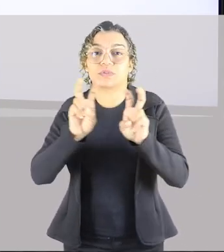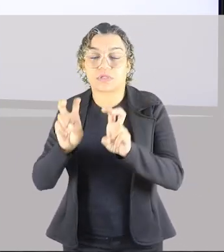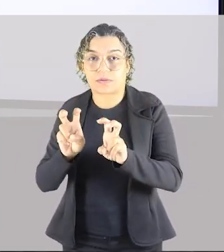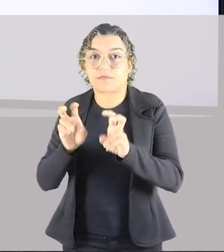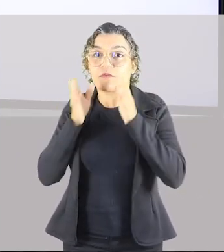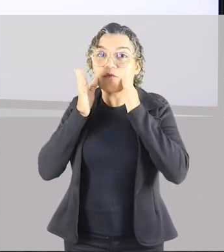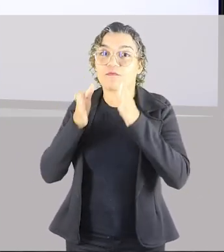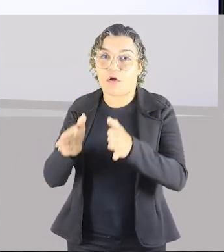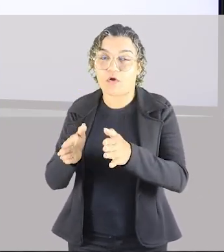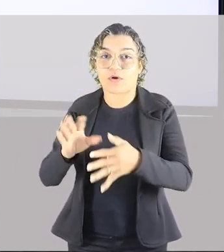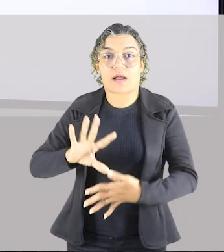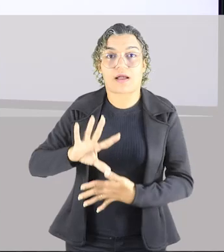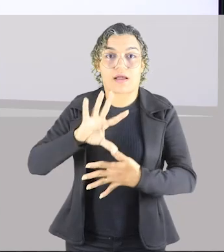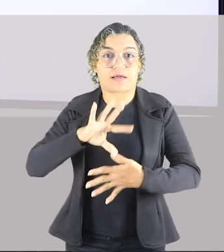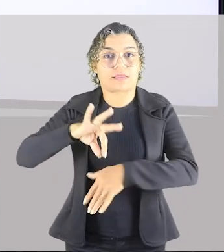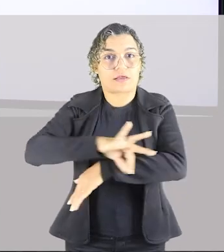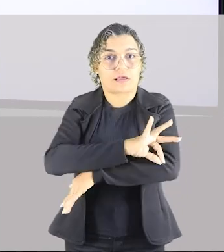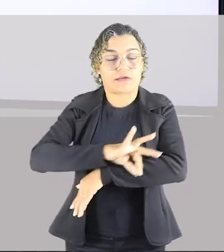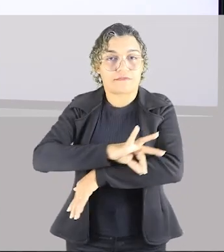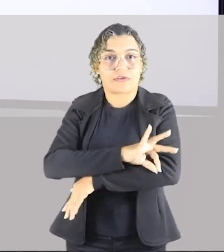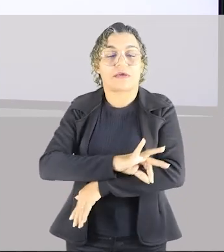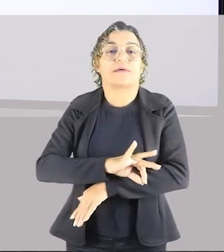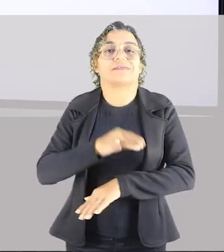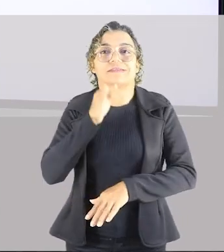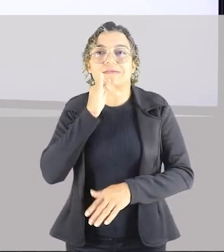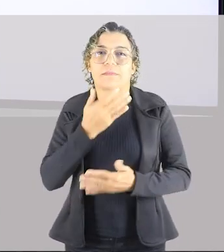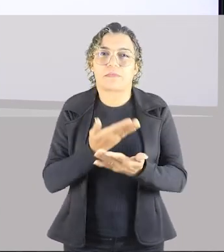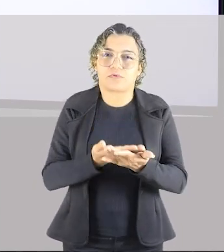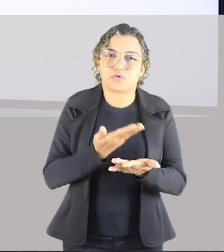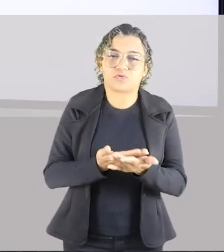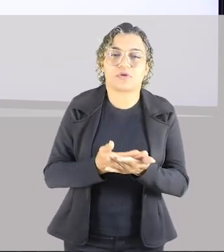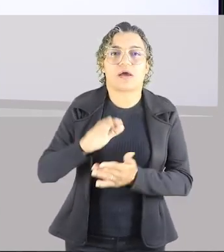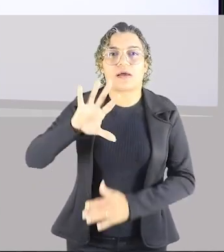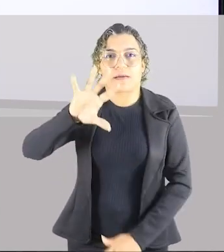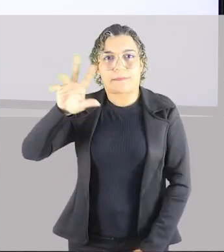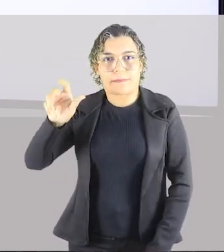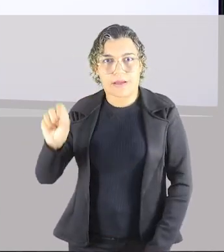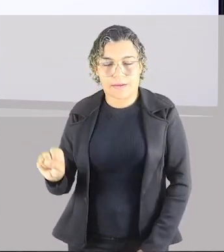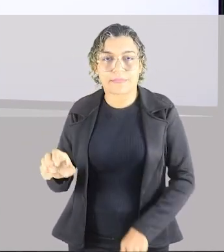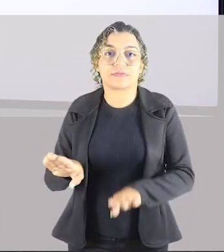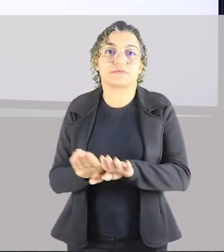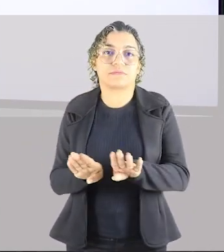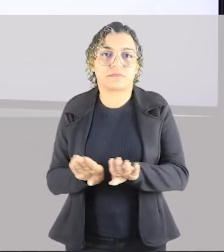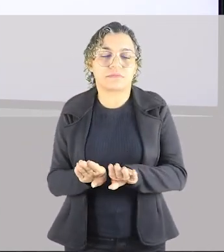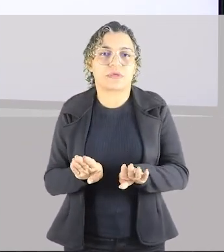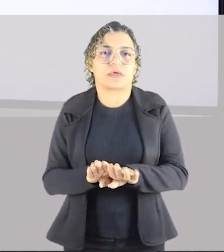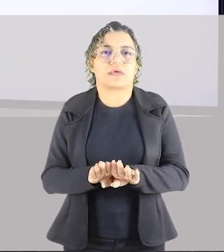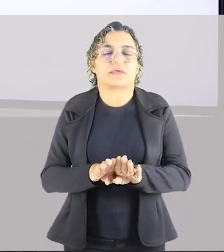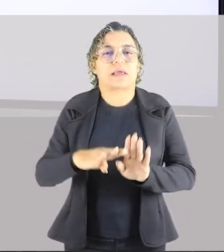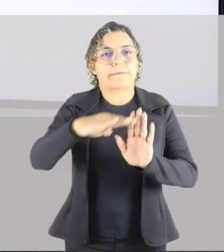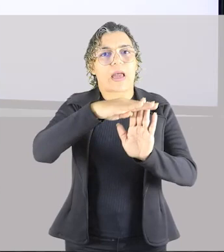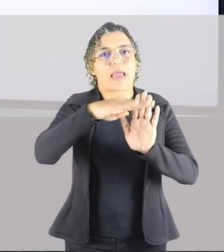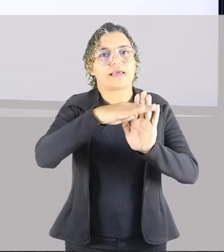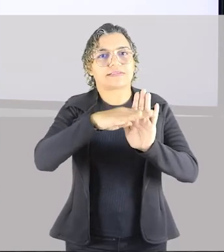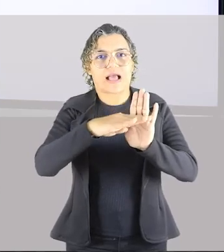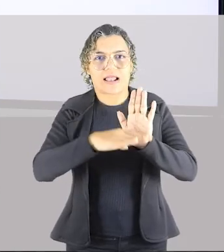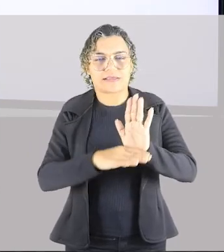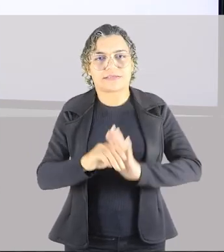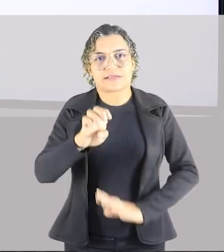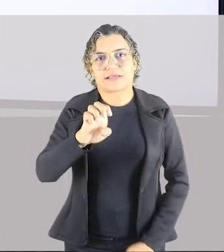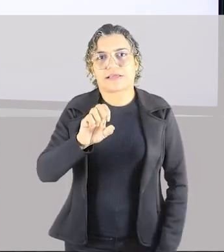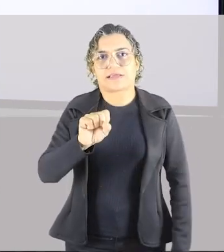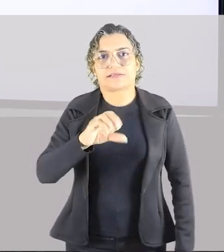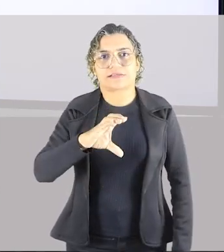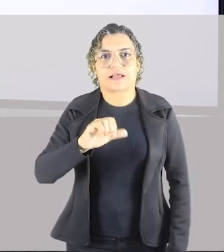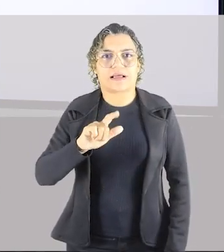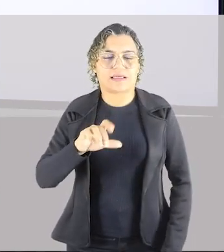da cartografia, muito voltado ao estudo de mapas e principalmente questões das escalas, tá certo? Fica tranquilo que vai